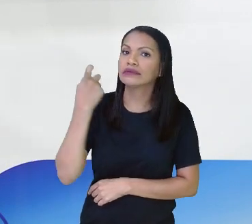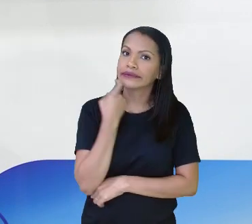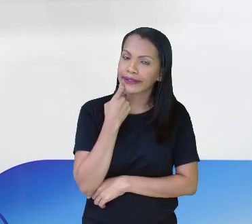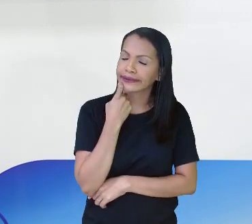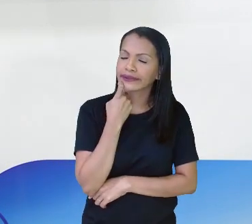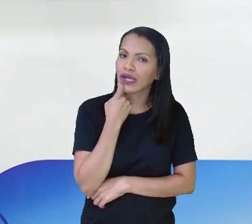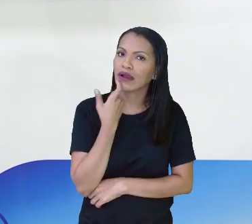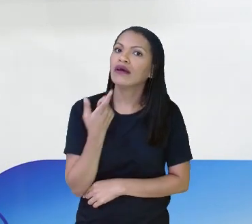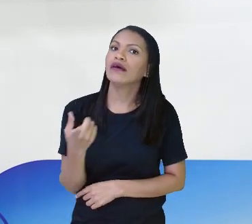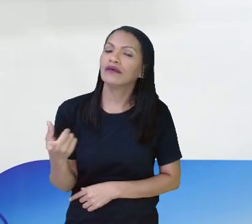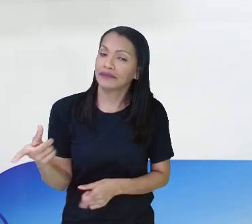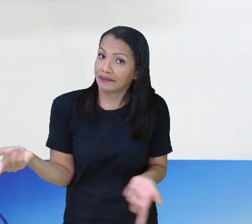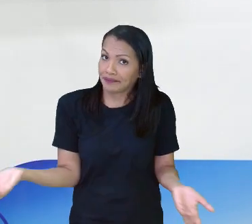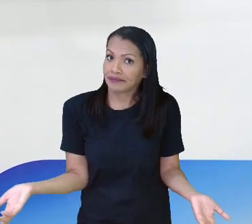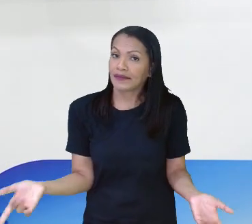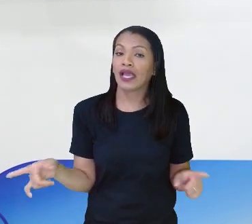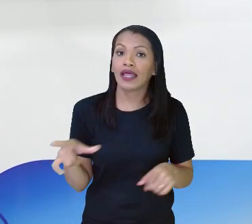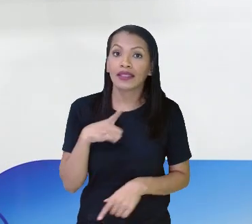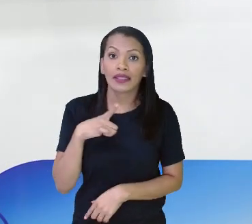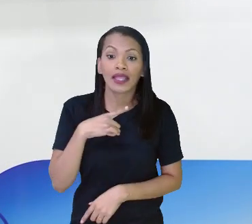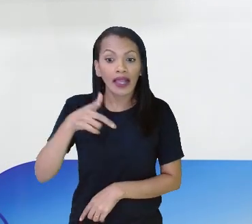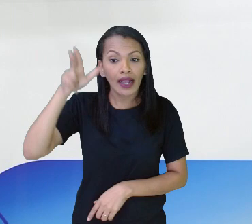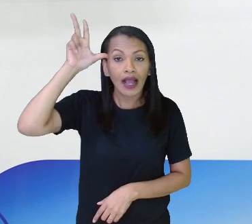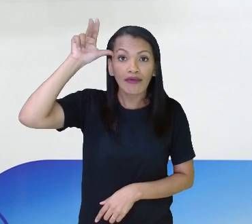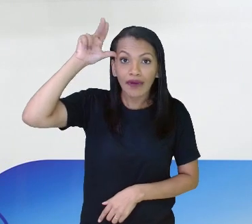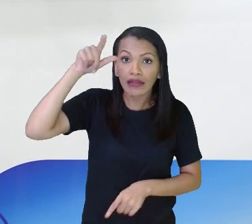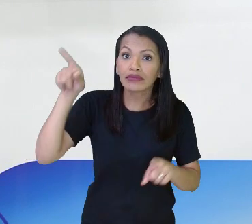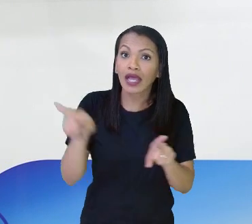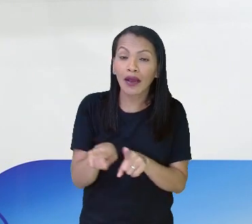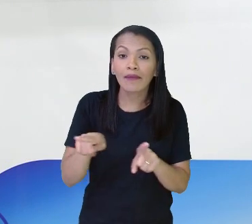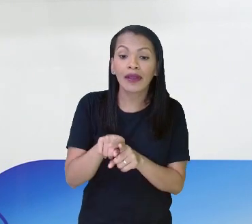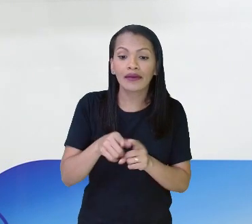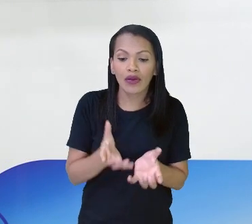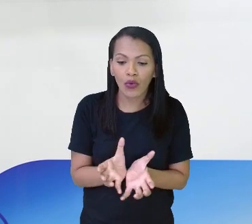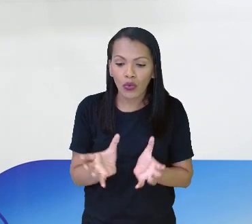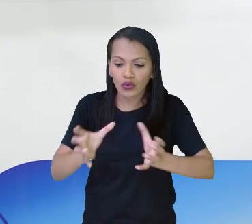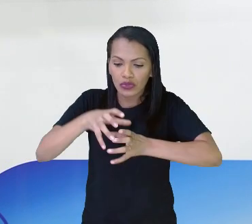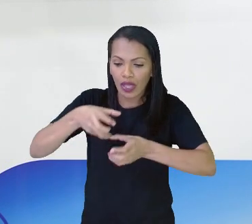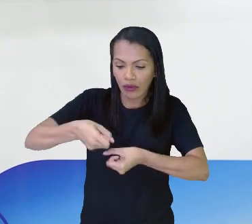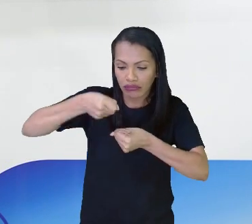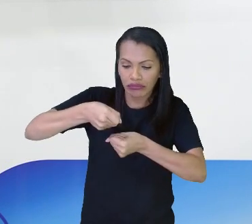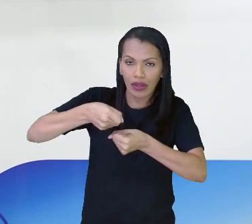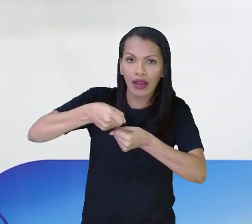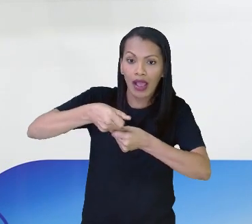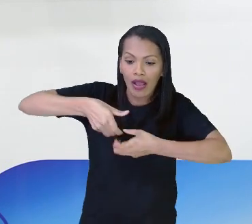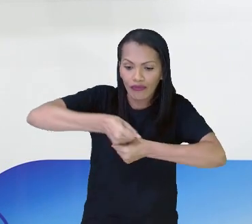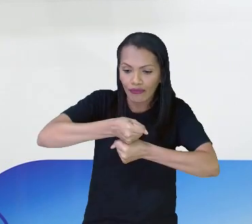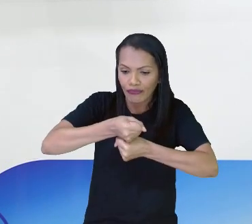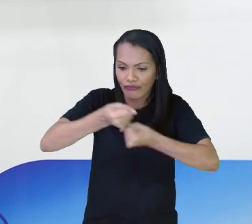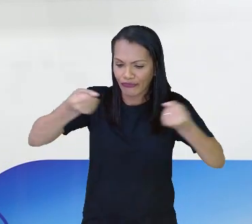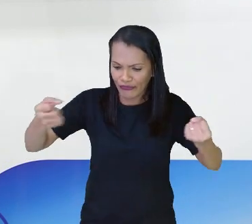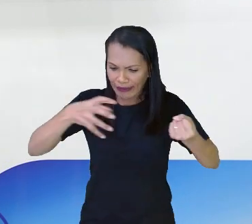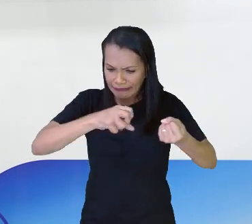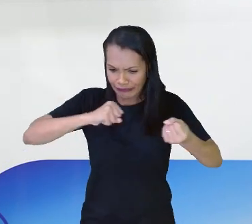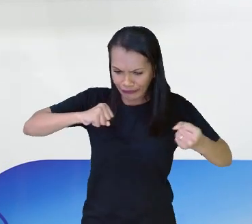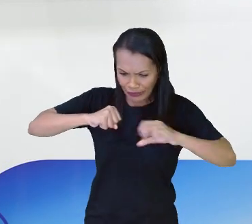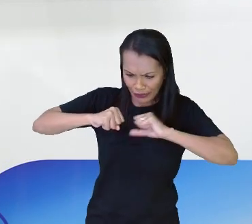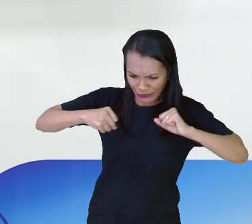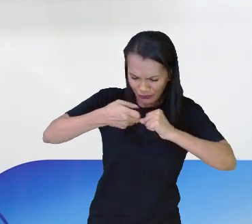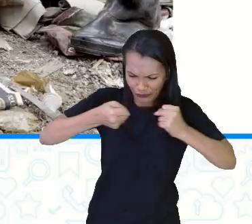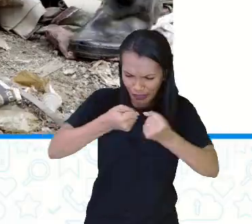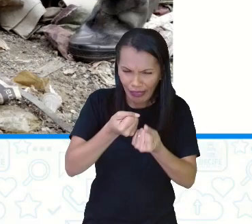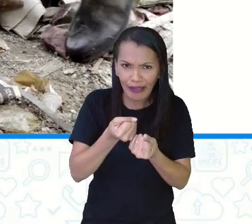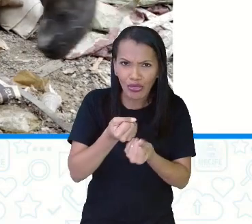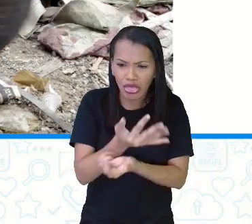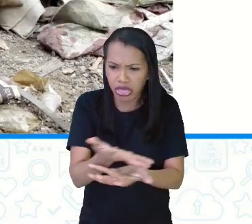e rasga tudo. Então coloca o lixo para fora só no dia que o caminhão vai passar aí recolhendo. Olha que